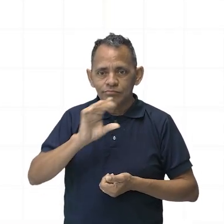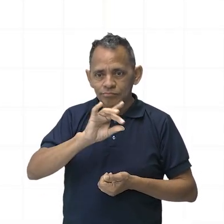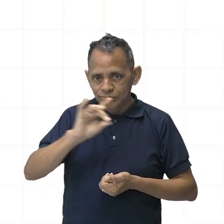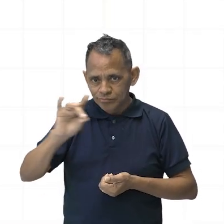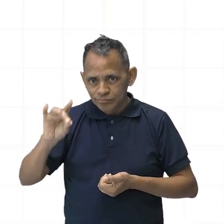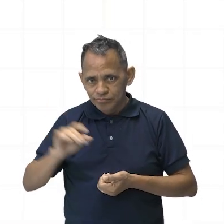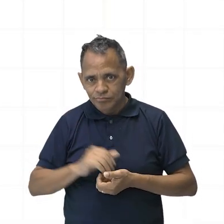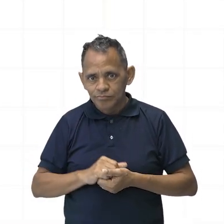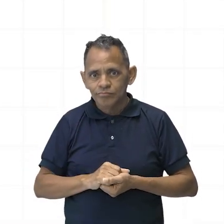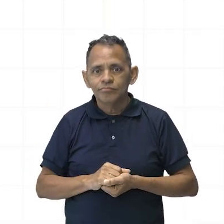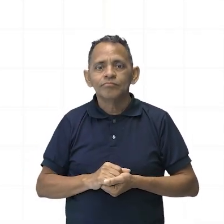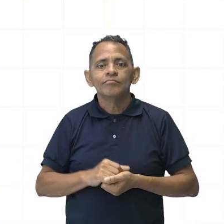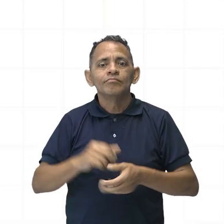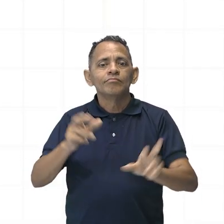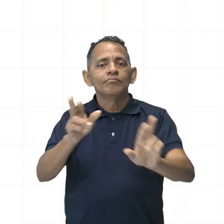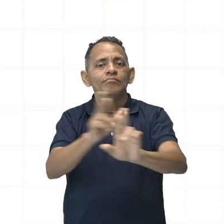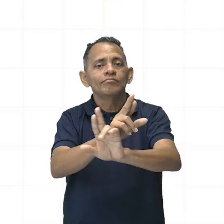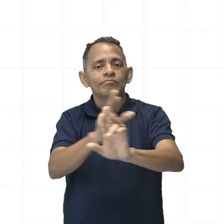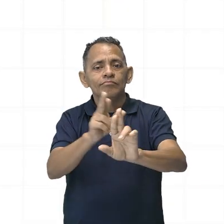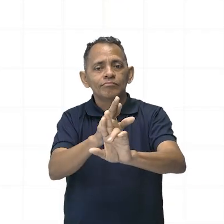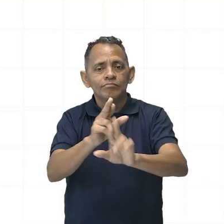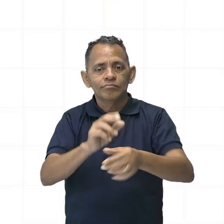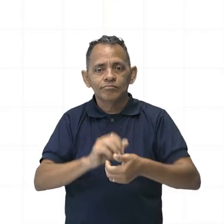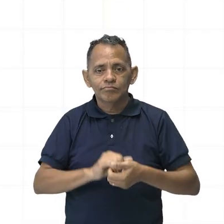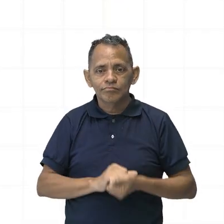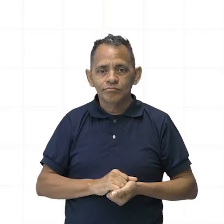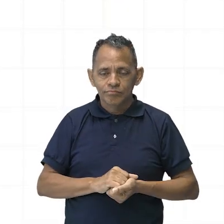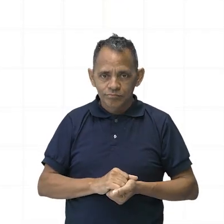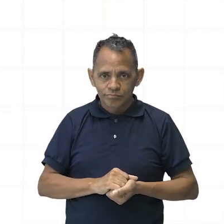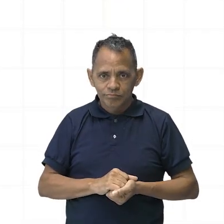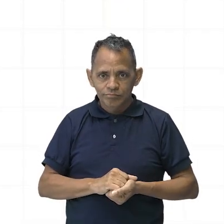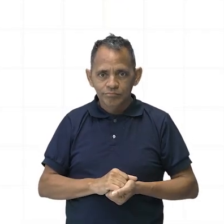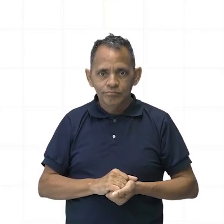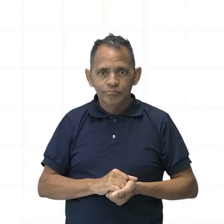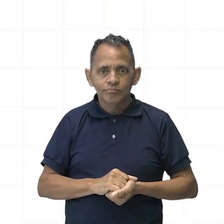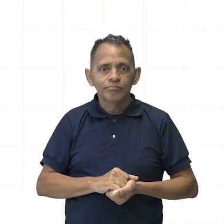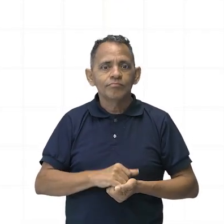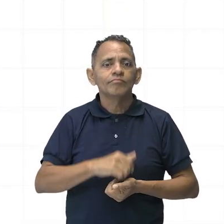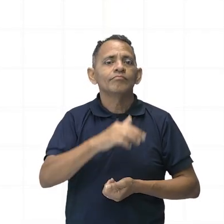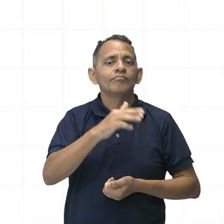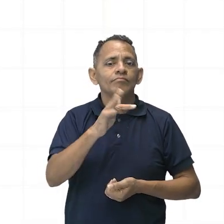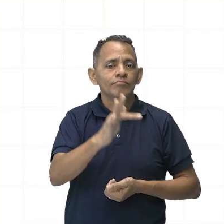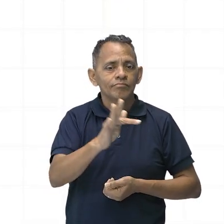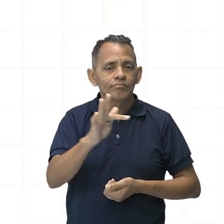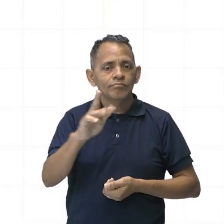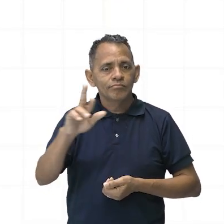correspondente lá às frequências relativas. Certo?